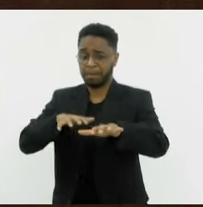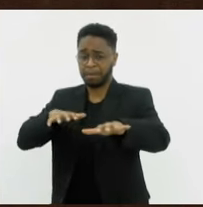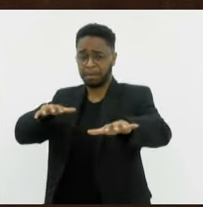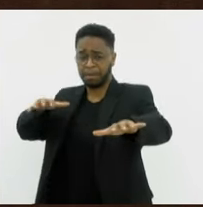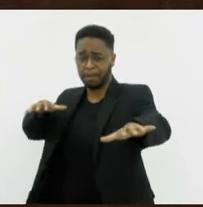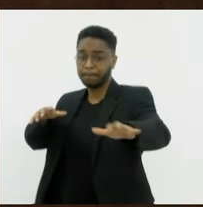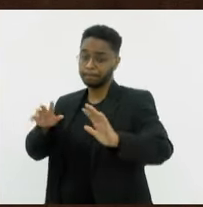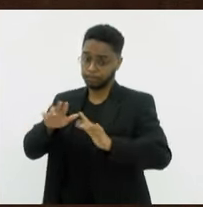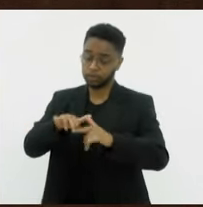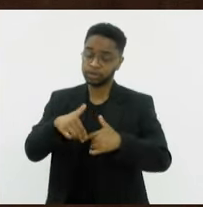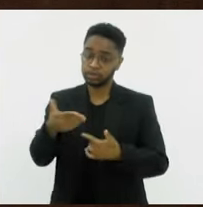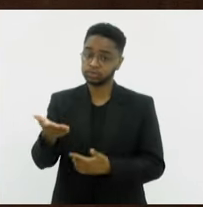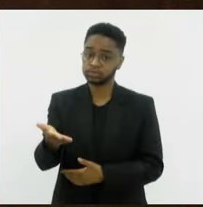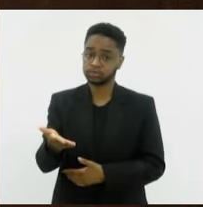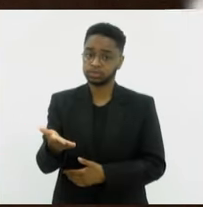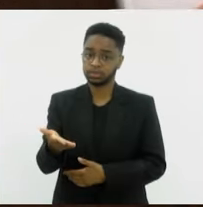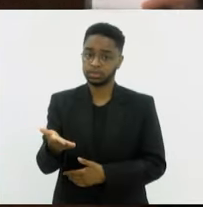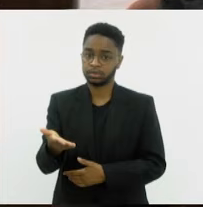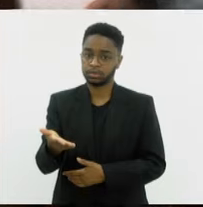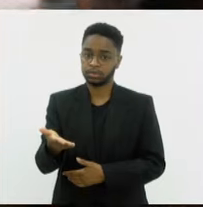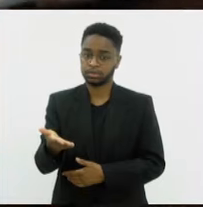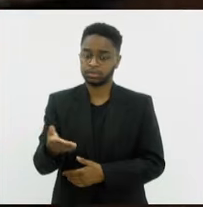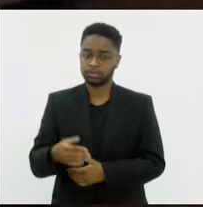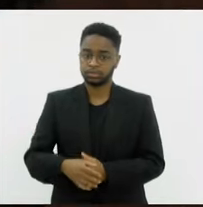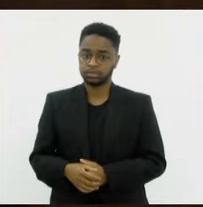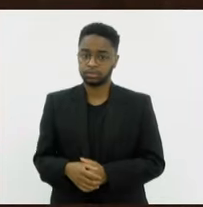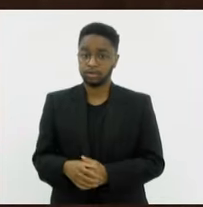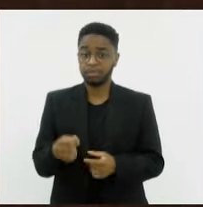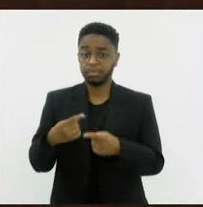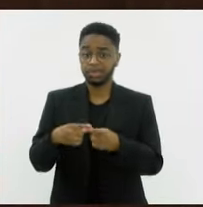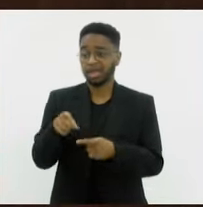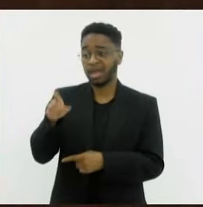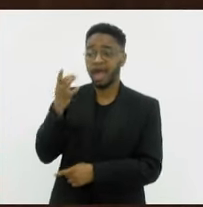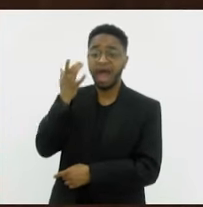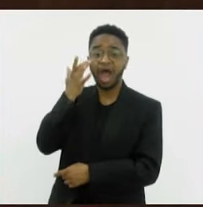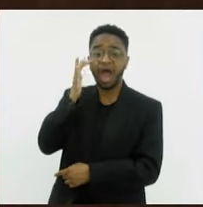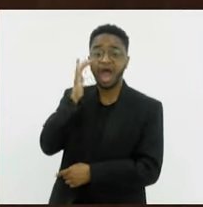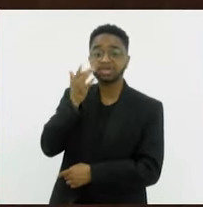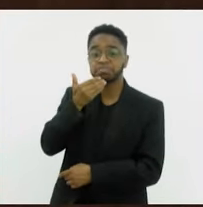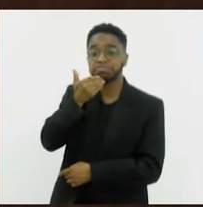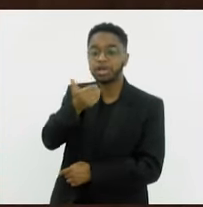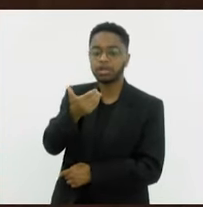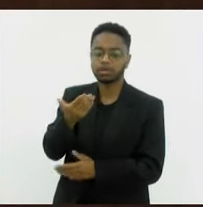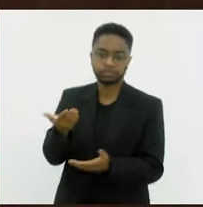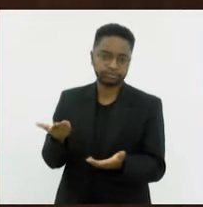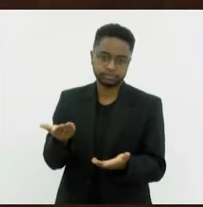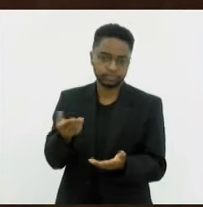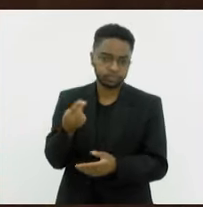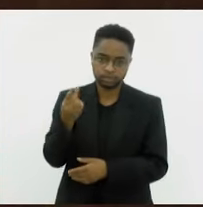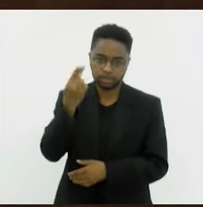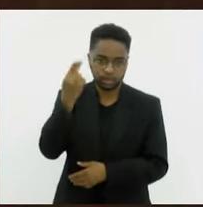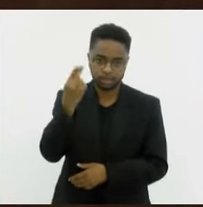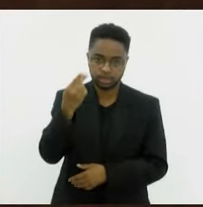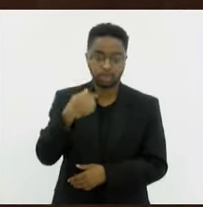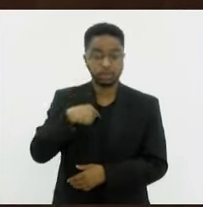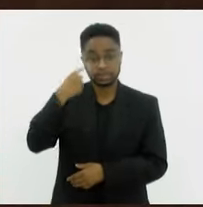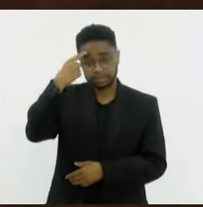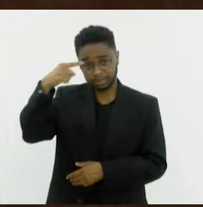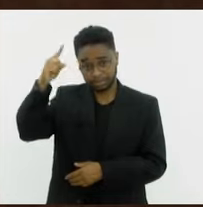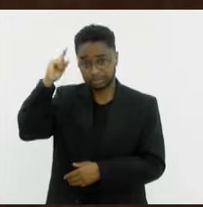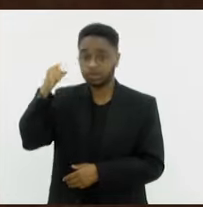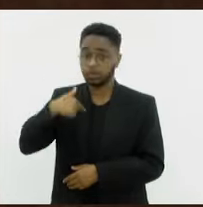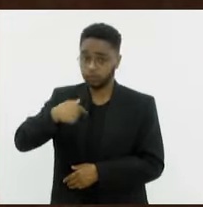na cidade, porque foi feito no achismo. Eu mesmo estive lá na semana passada, até gravei um